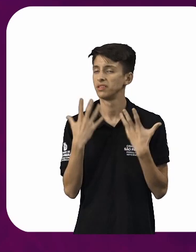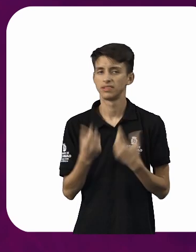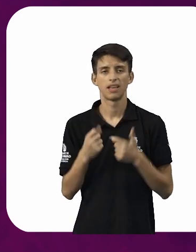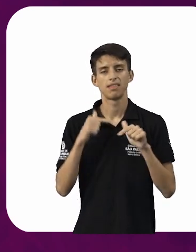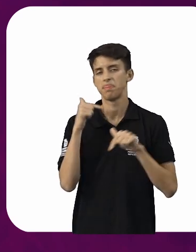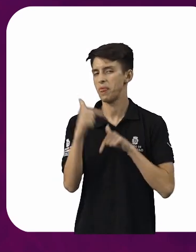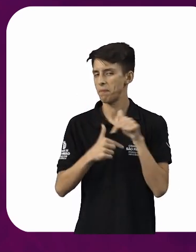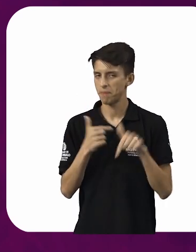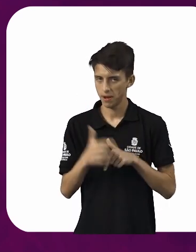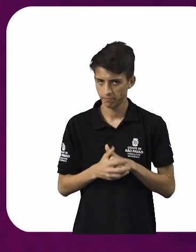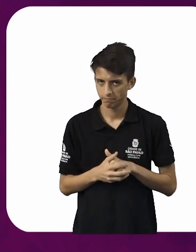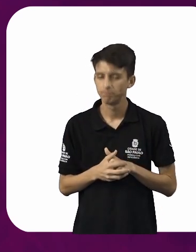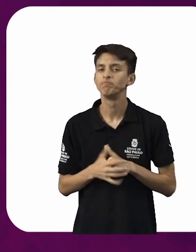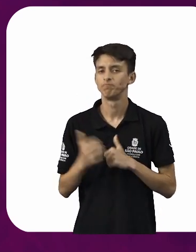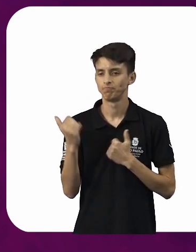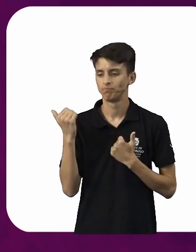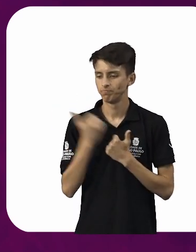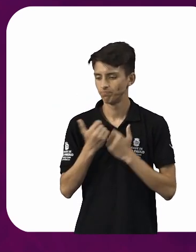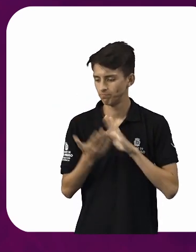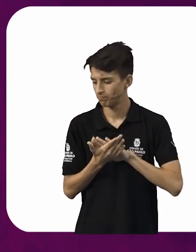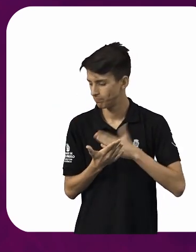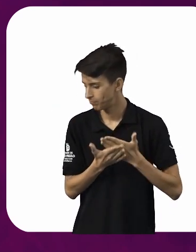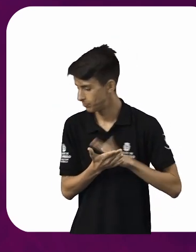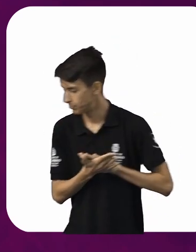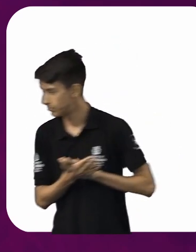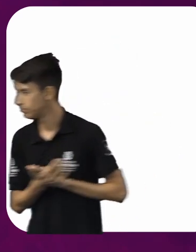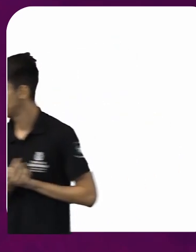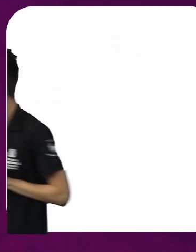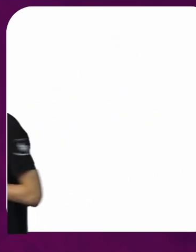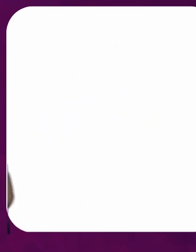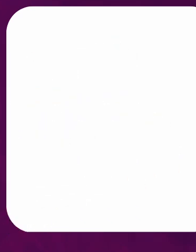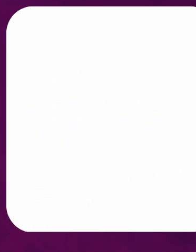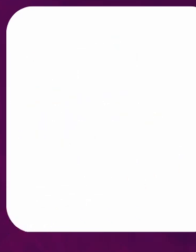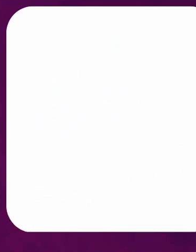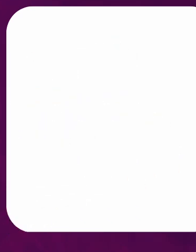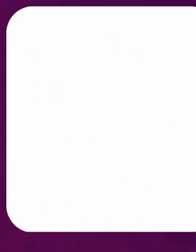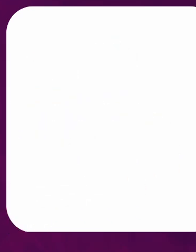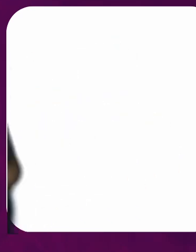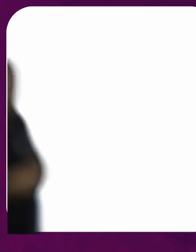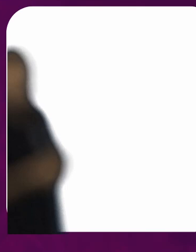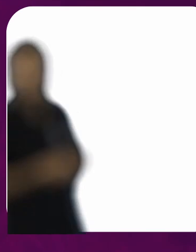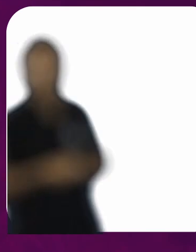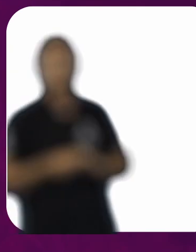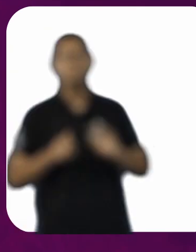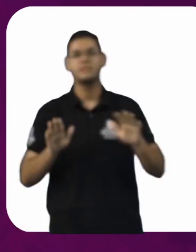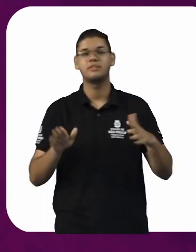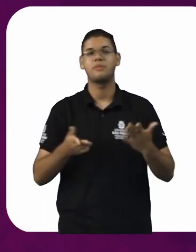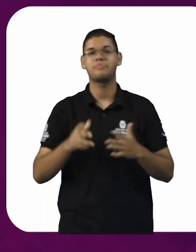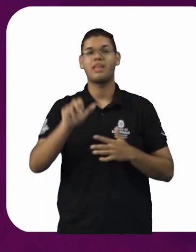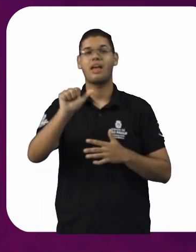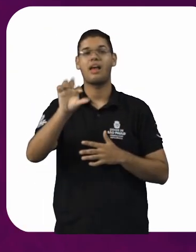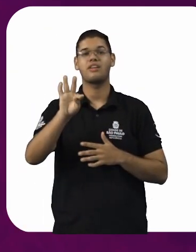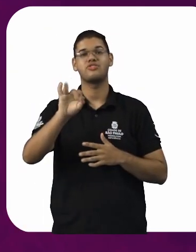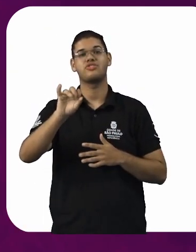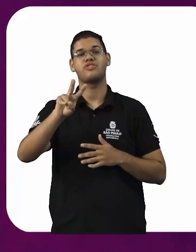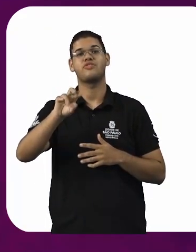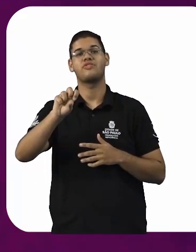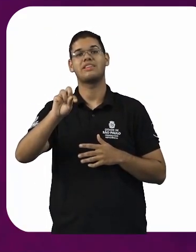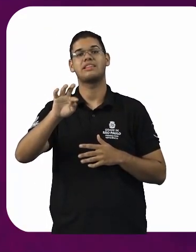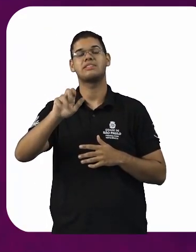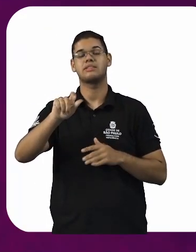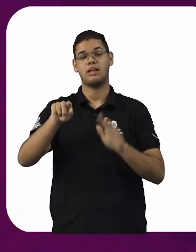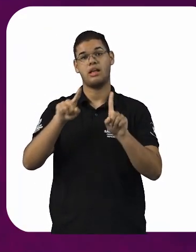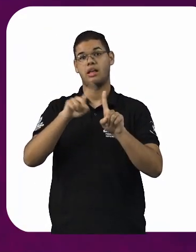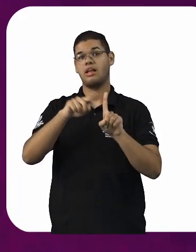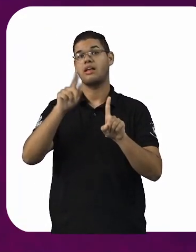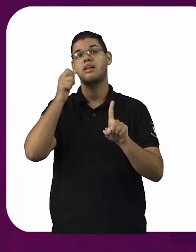de trabalho. Sim. Então, a pessoa trans, uma amiga minha, a ativista Daniela Andrade, que é programadora, inclusive